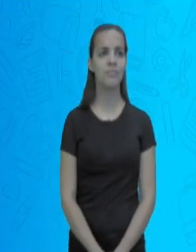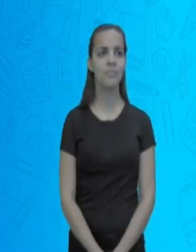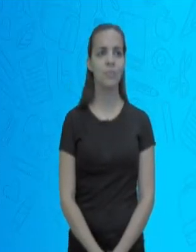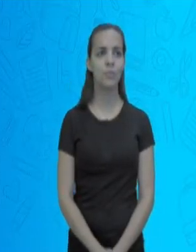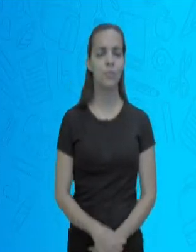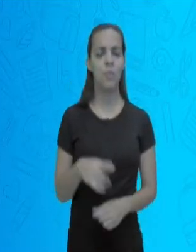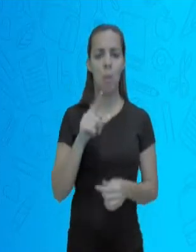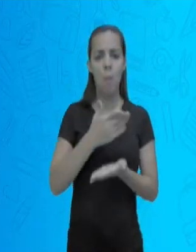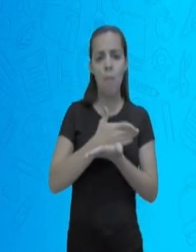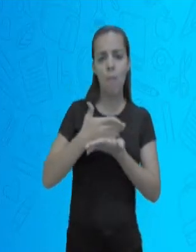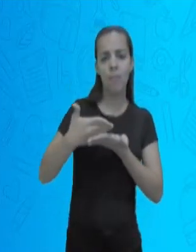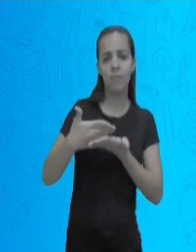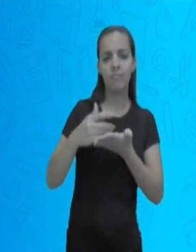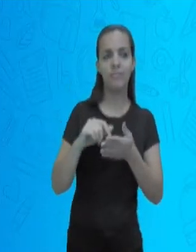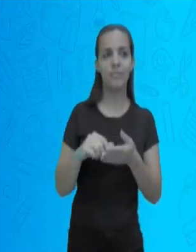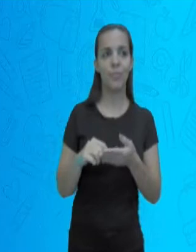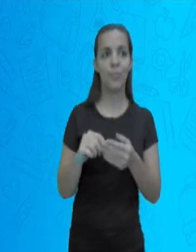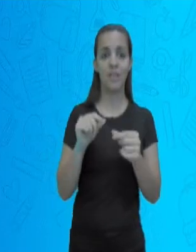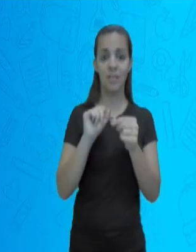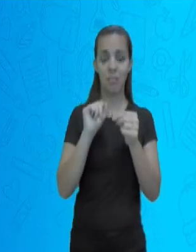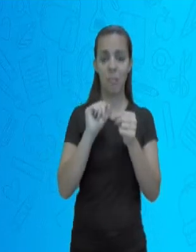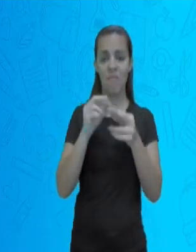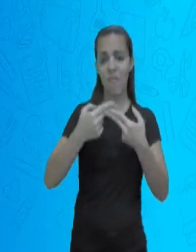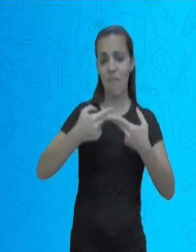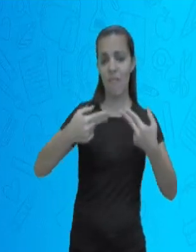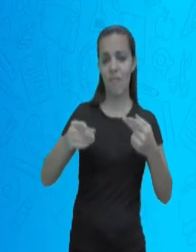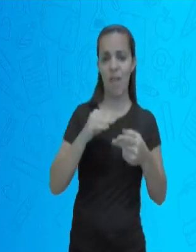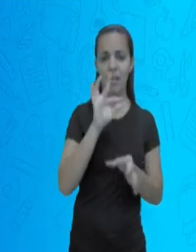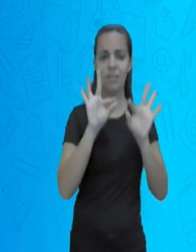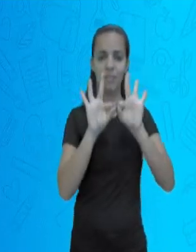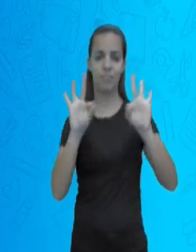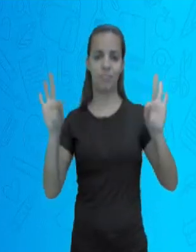passar infinitas retas.